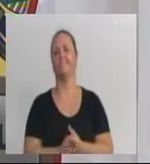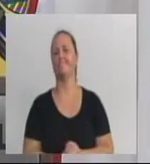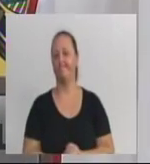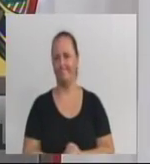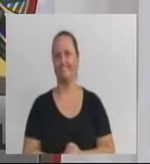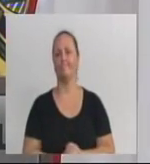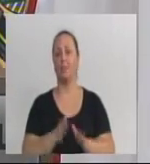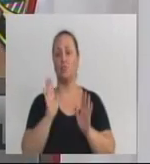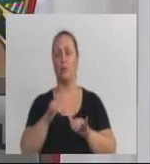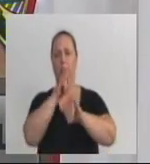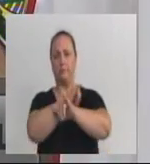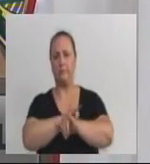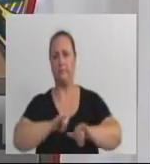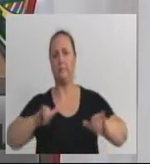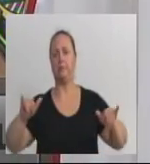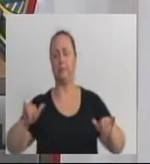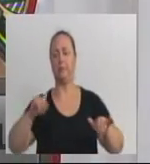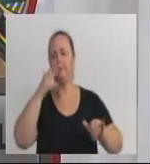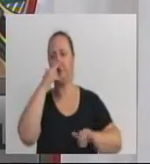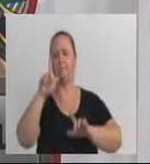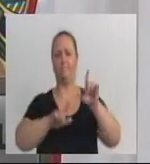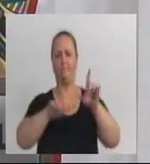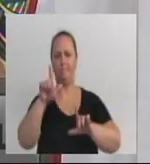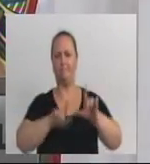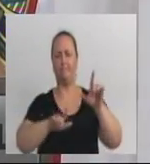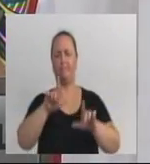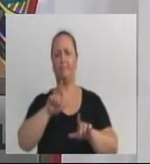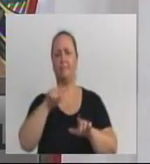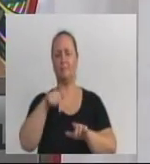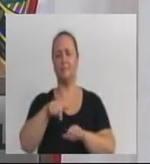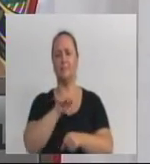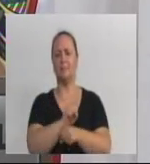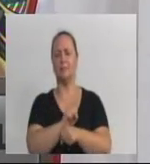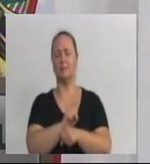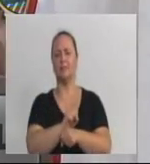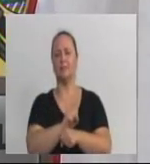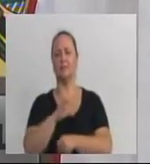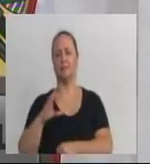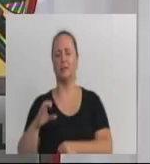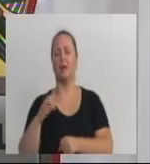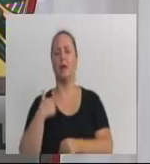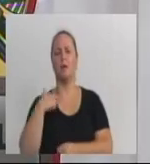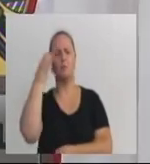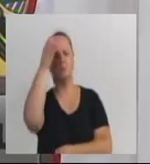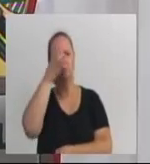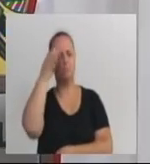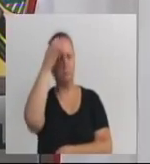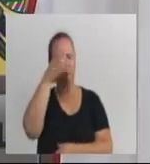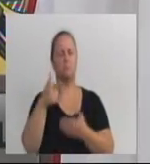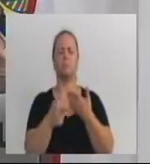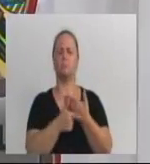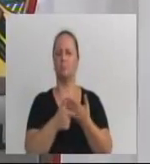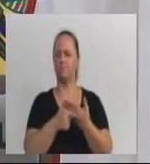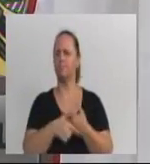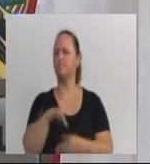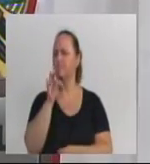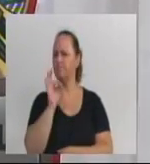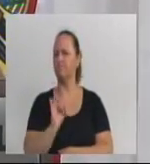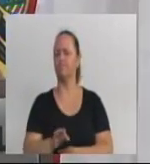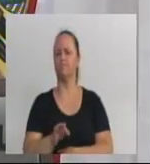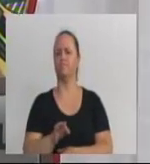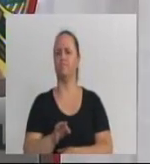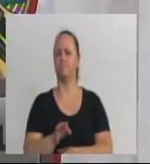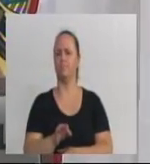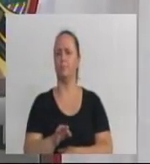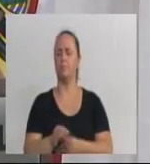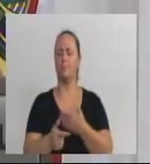aí na imprensa do Estado de Santa Catarina. Então, votei sim consciente, porque esse é o nosso papel. Esse é o papel